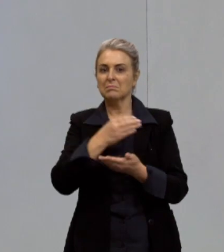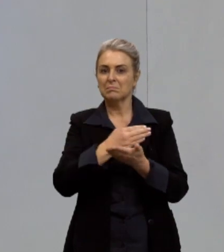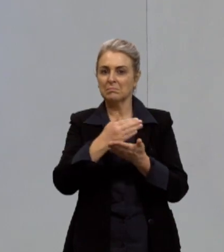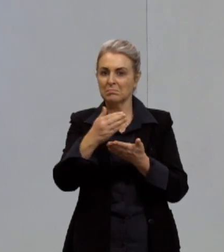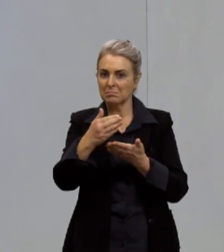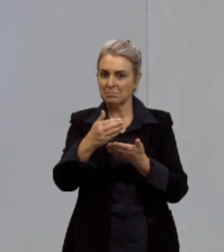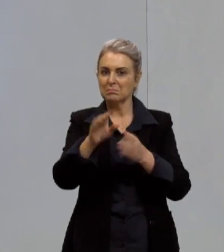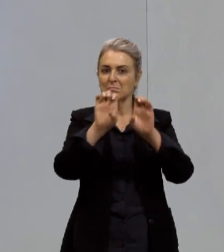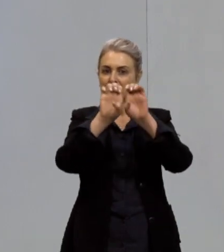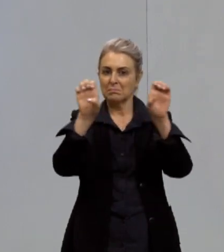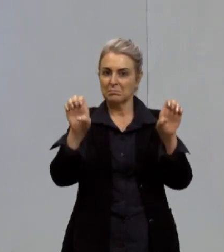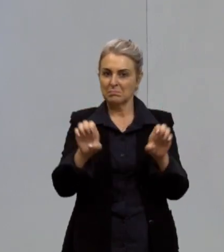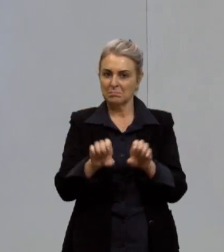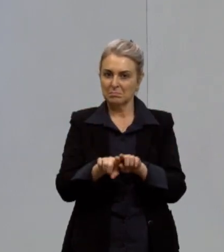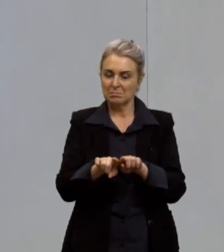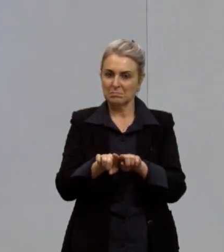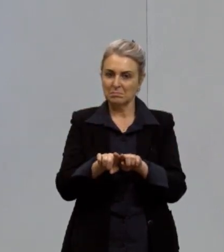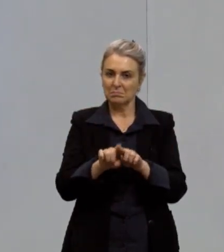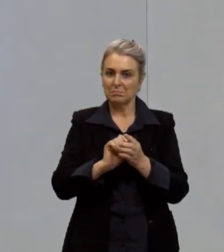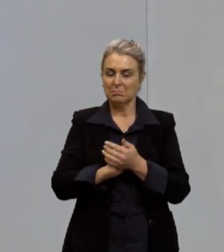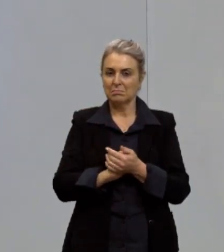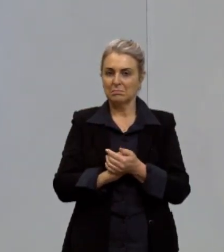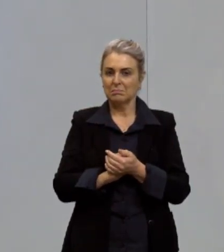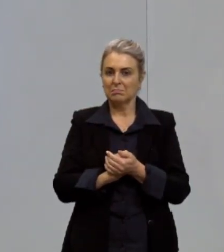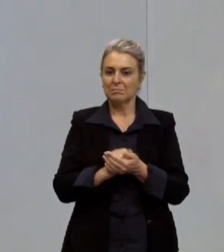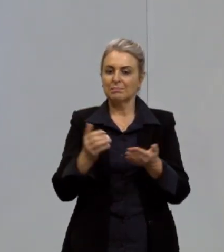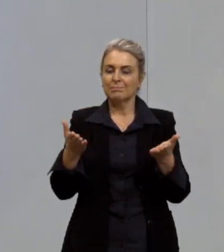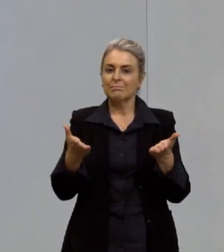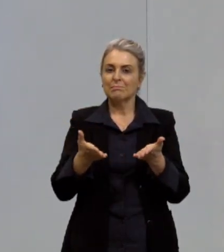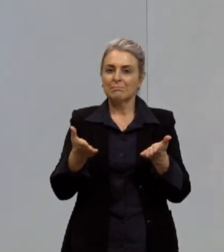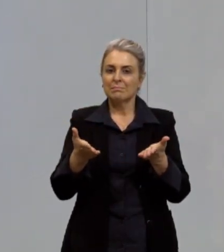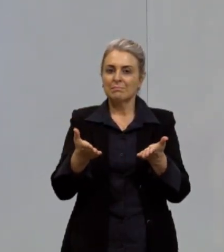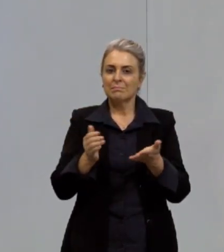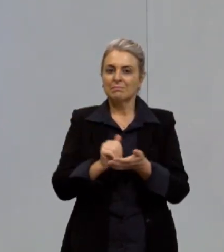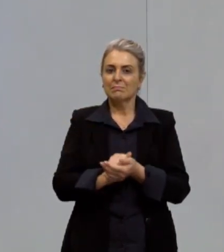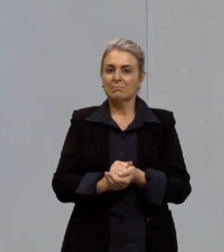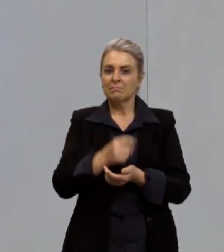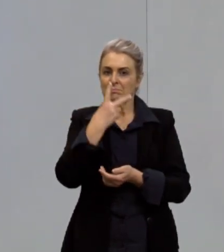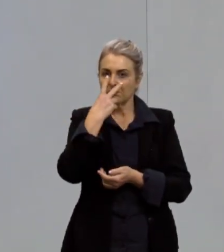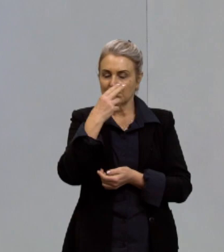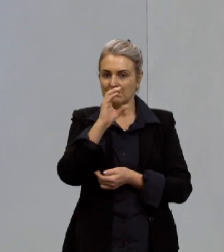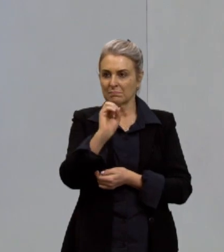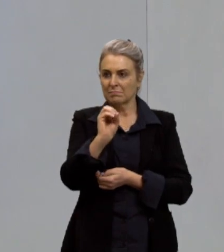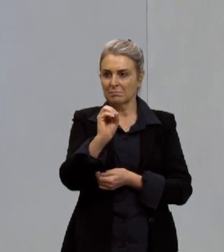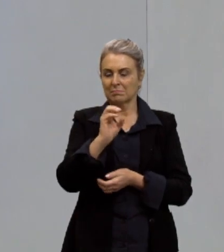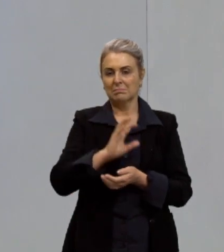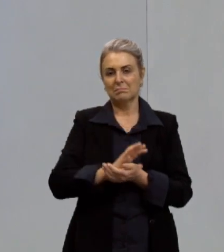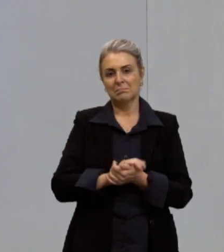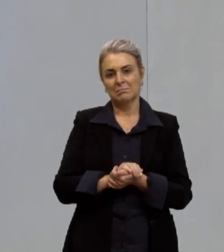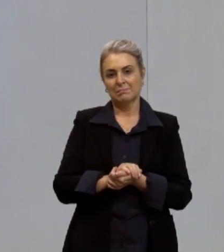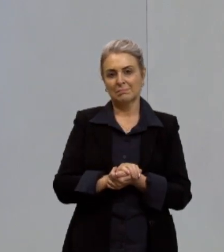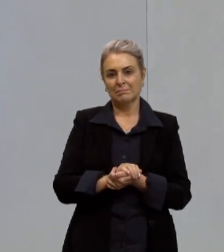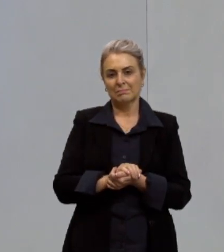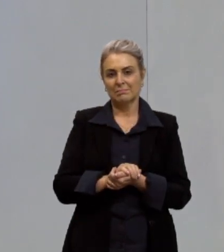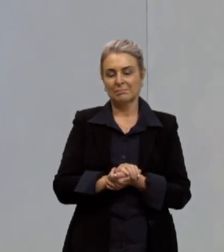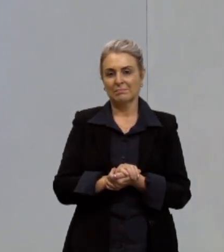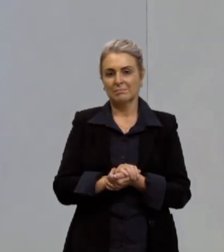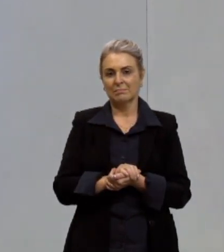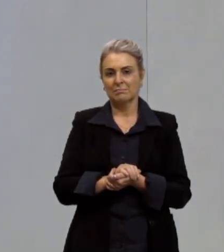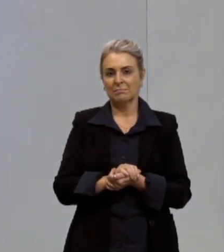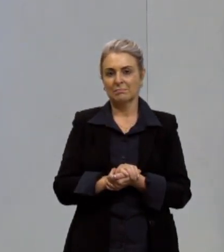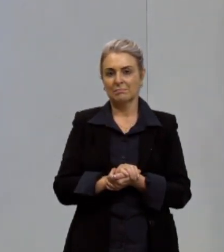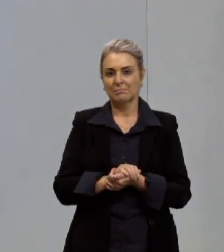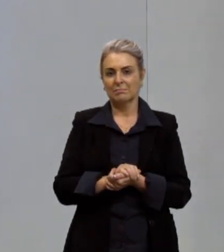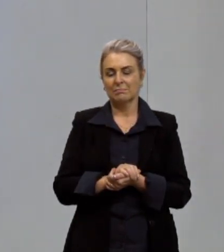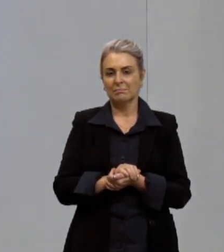dessa equação. E agora, então, ficamos igual a zero. O que, que nós fazemos?